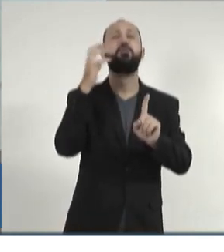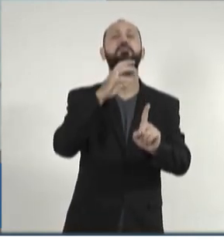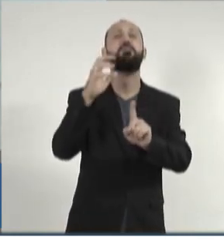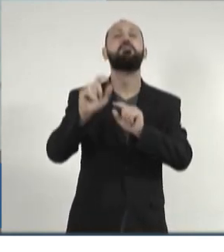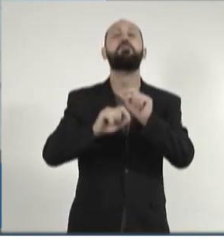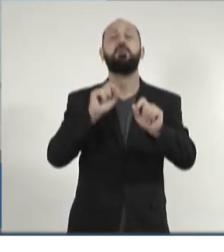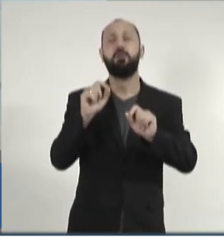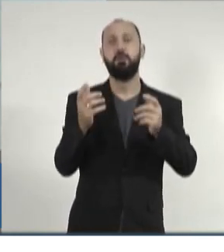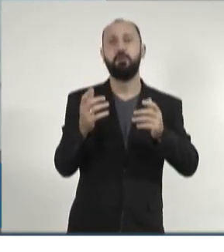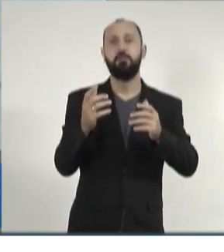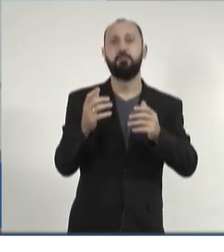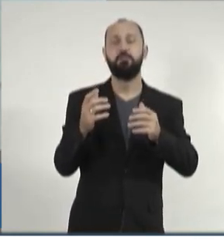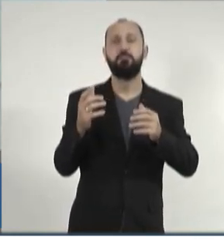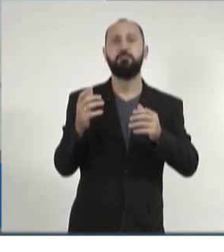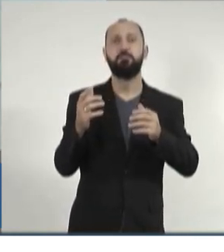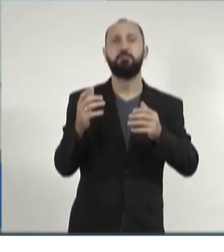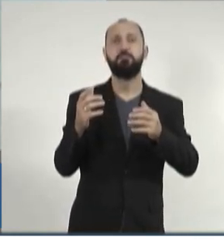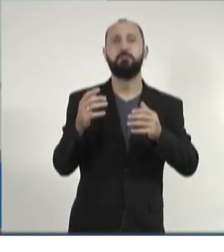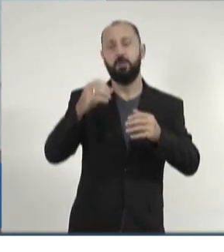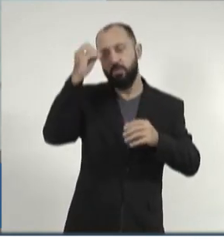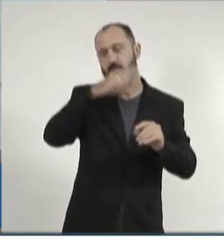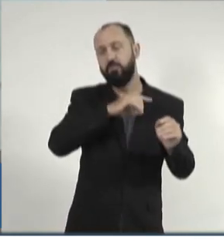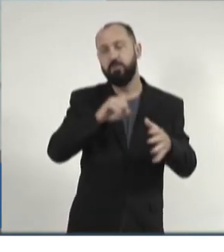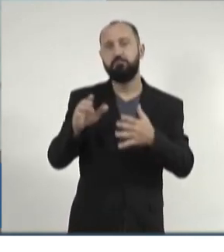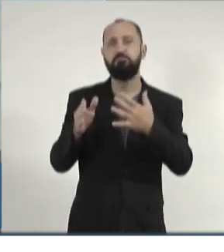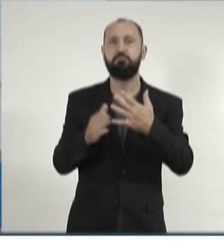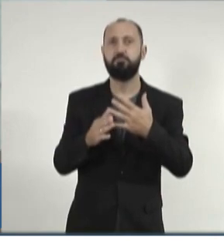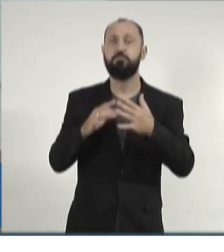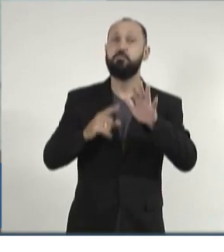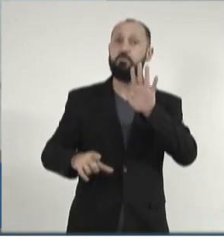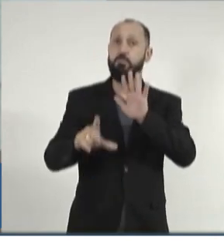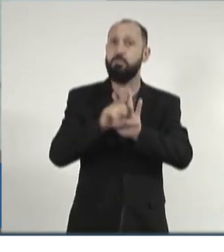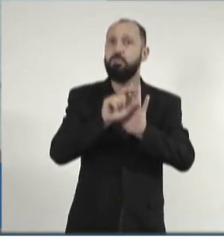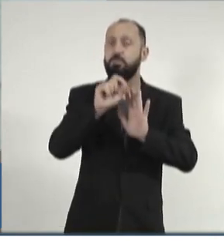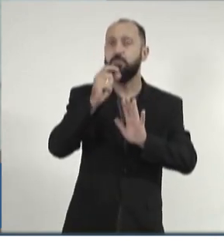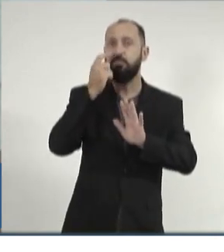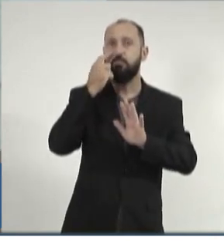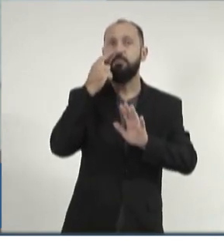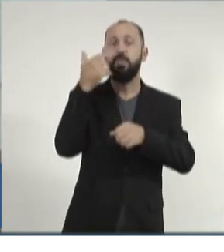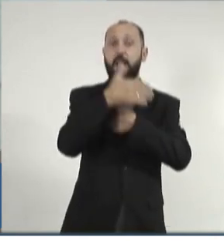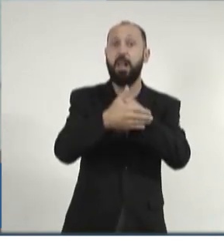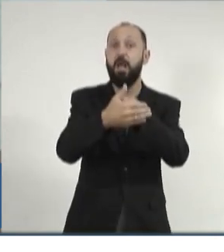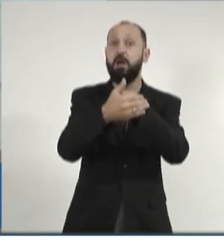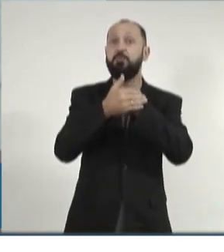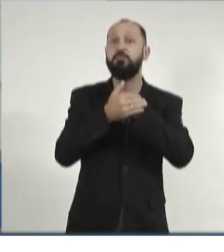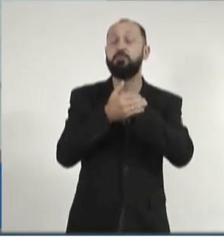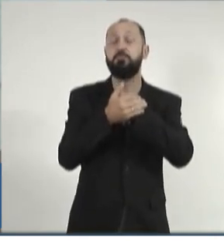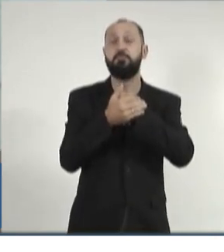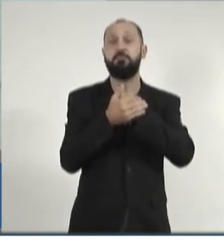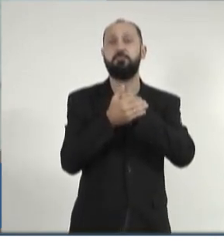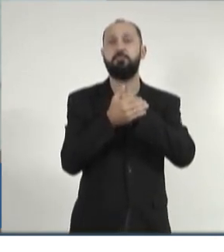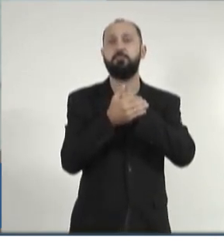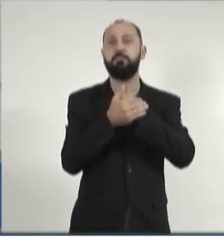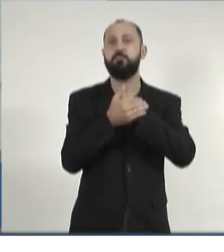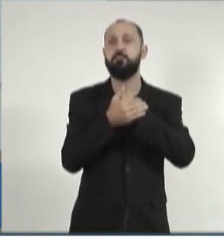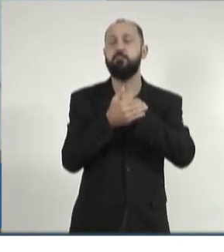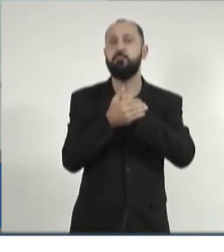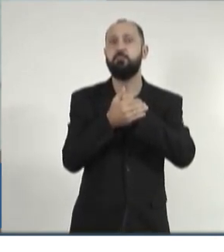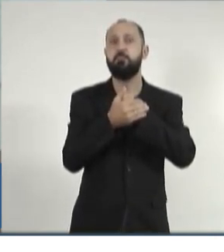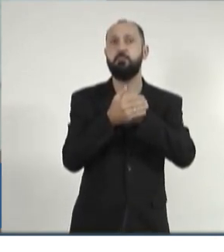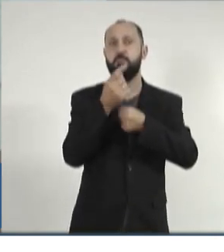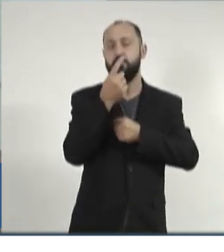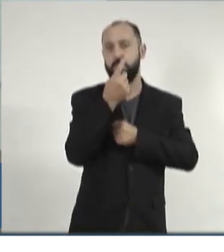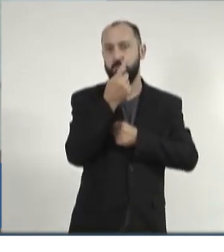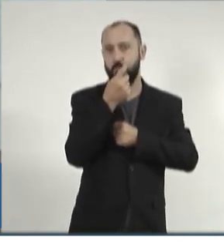consequências é justamente o quê? Violência contra a mulher. Então, vem a Lei Maria da Penha como uma lei de proteção. Ela só tem um